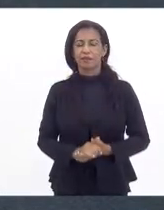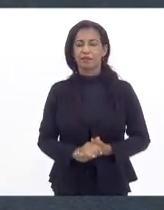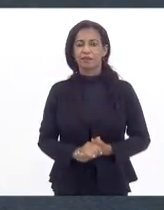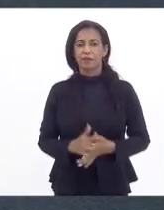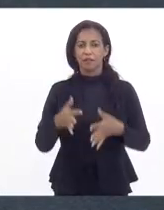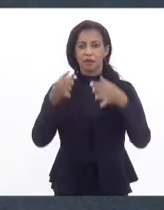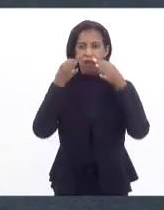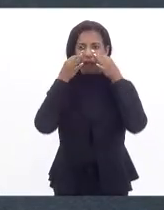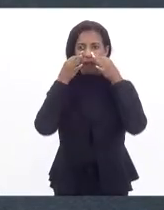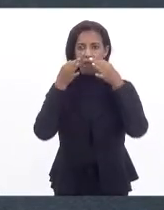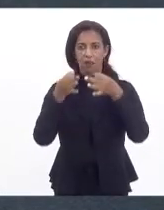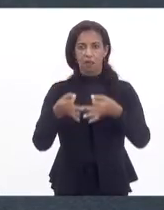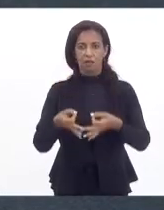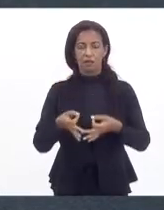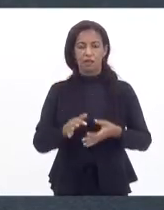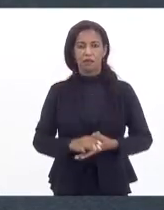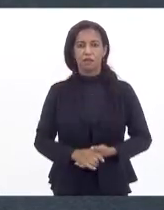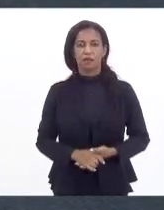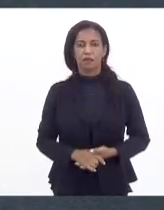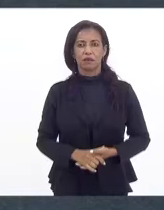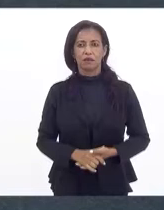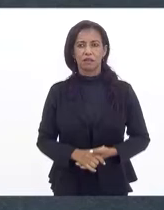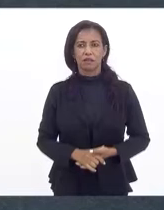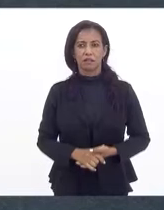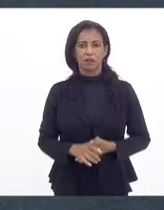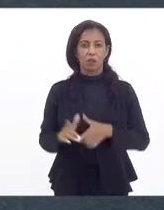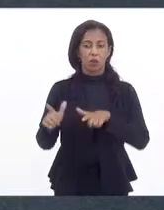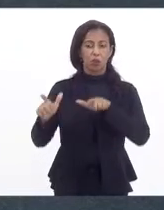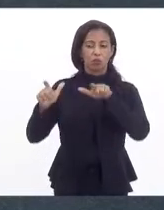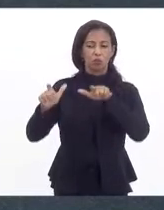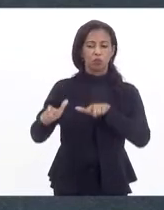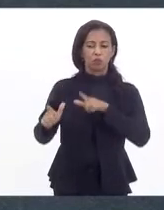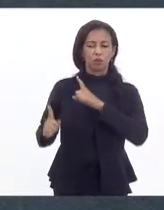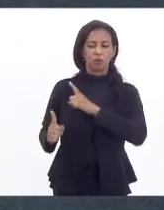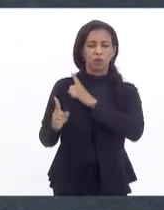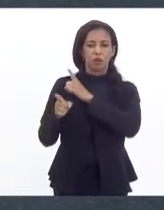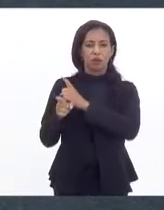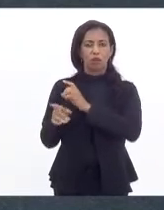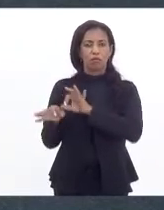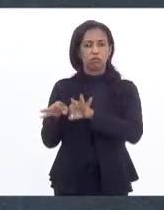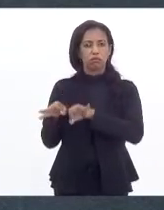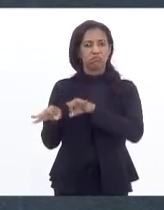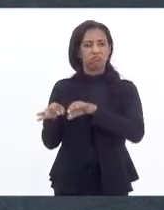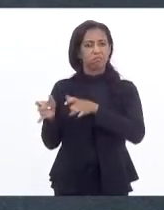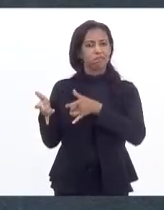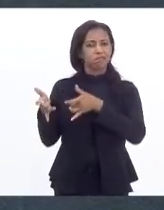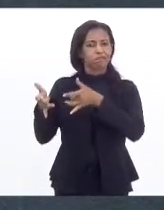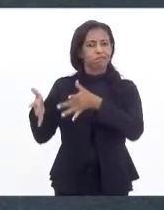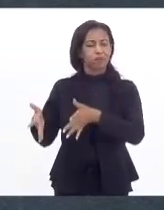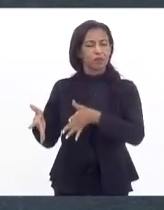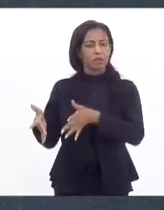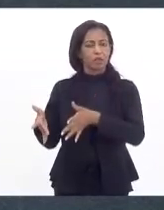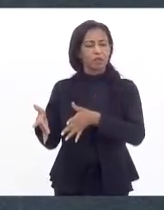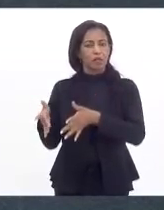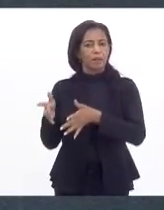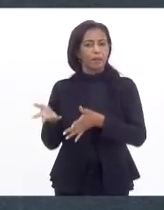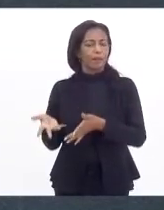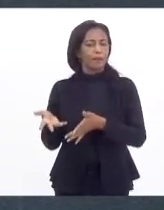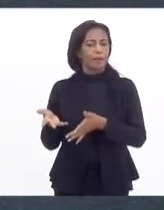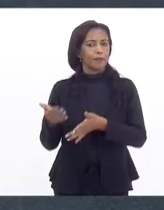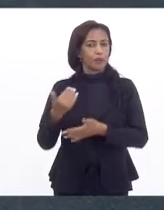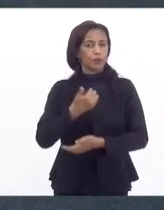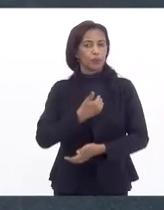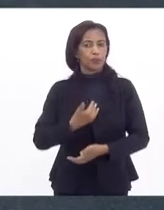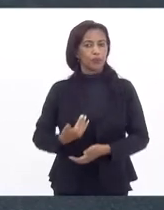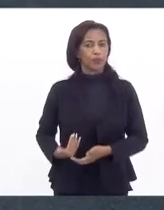chamando a atenção de que aquele local se encontra, de uma certa forma, muito jogado pelo poder público. E